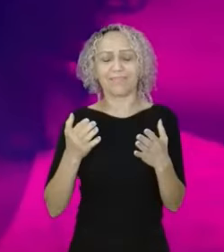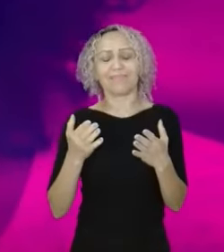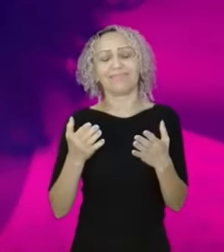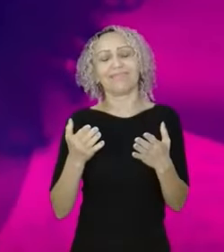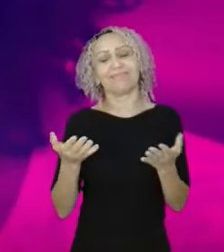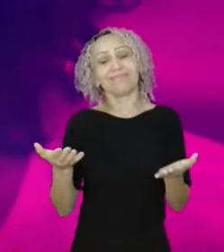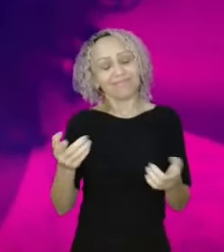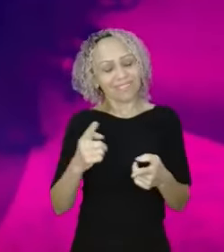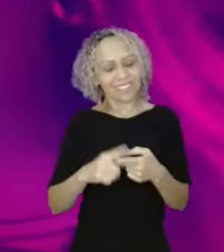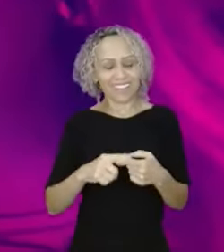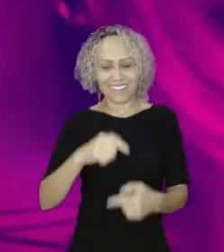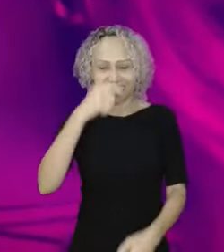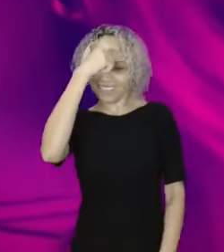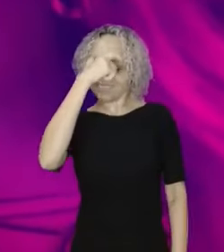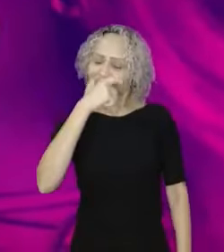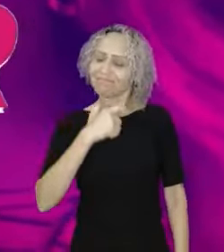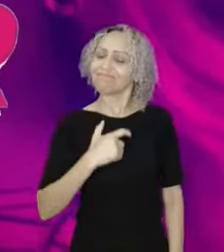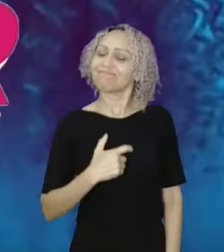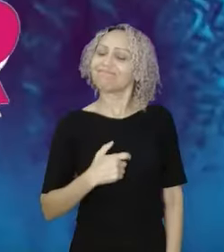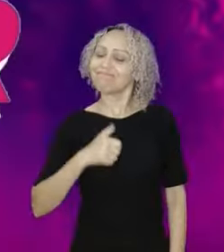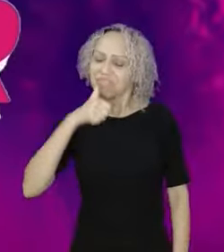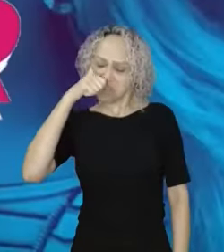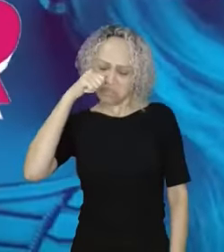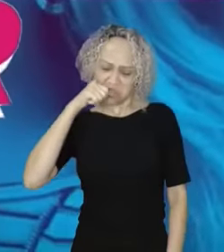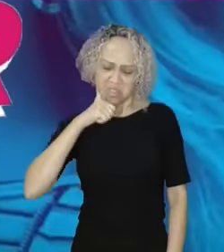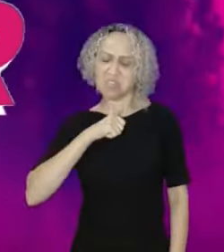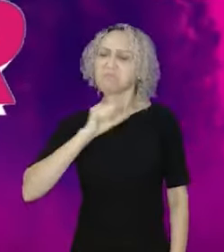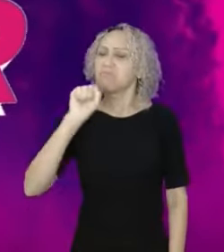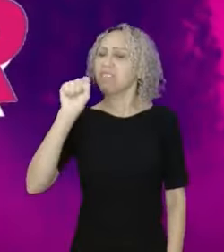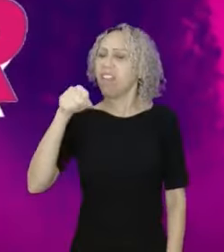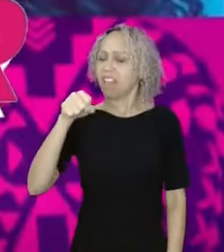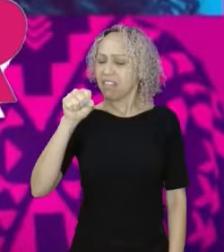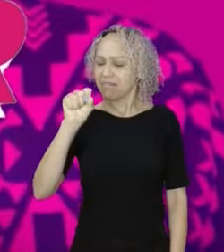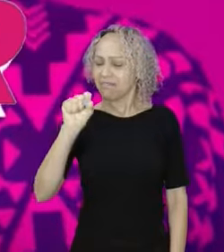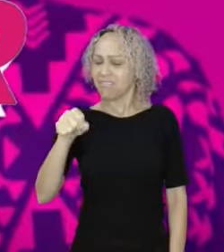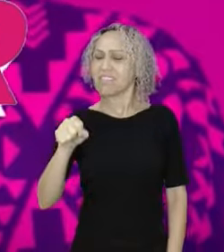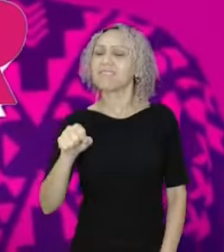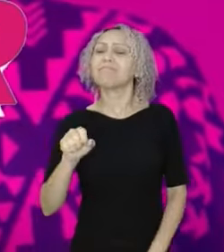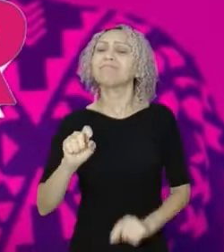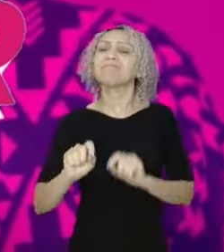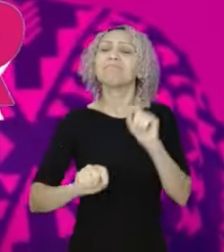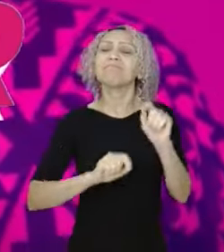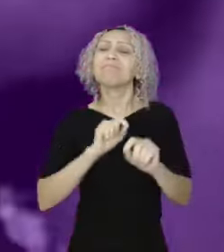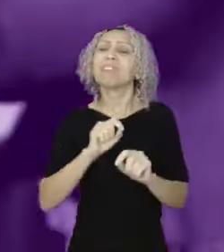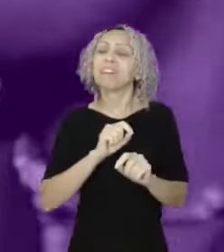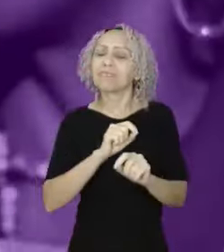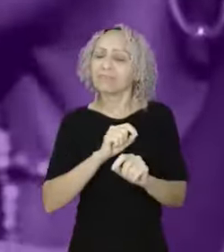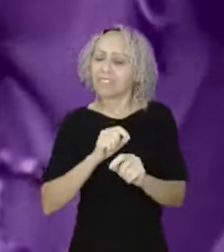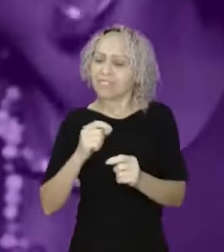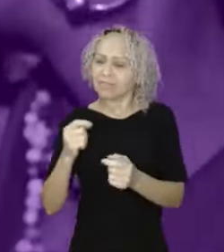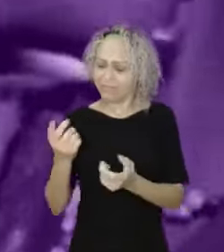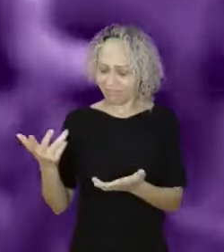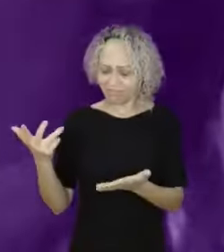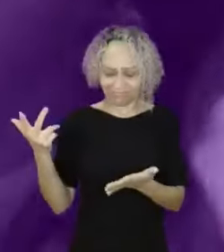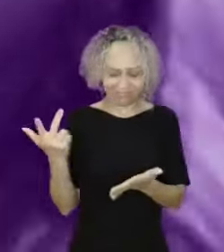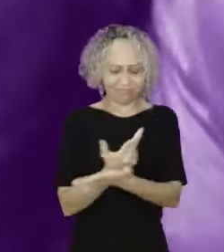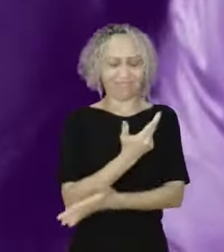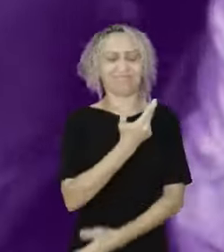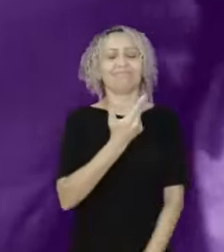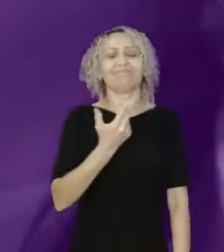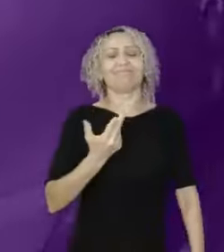falar porque eu sou mulher para